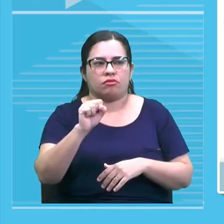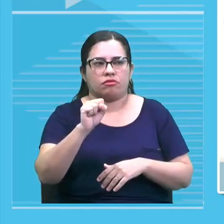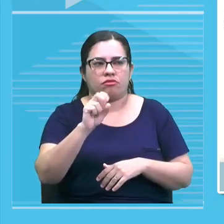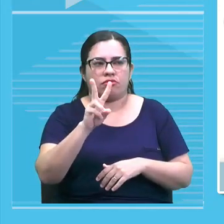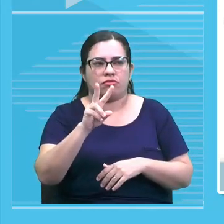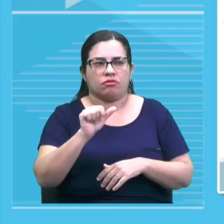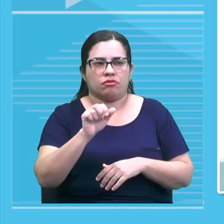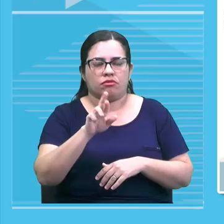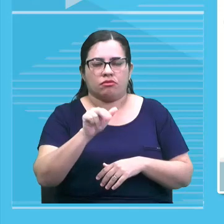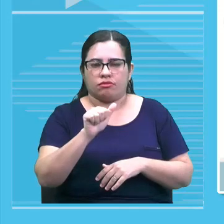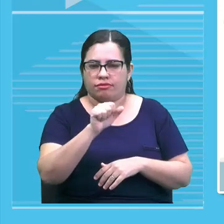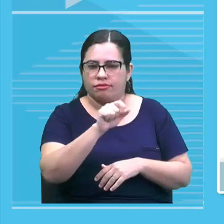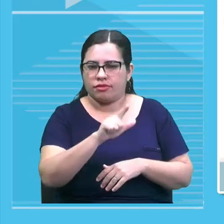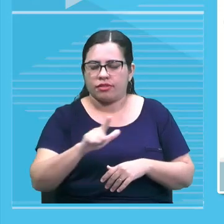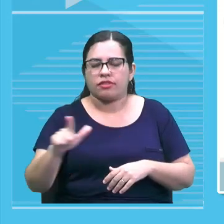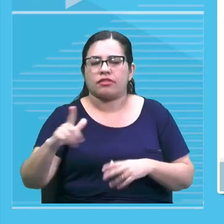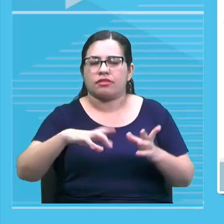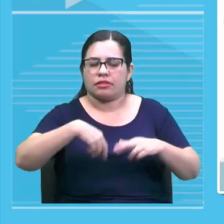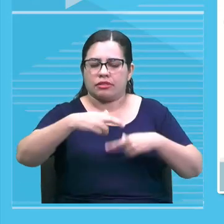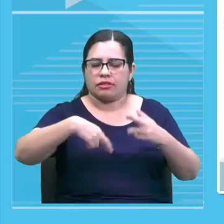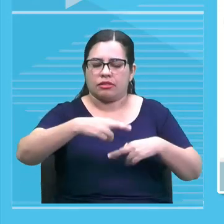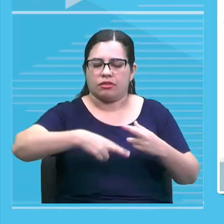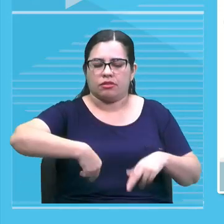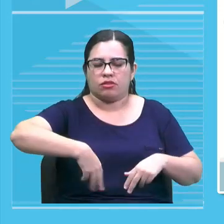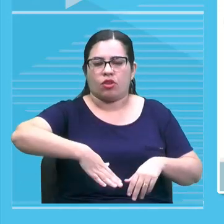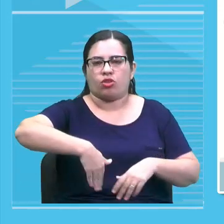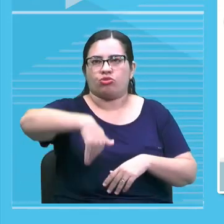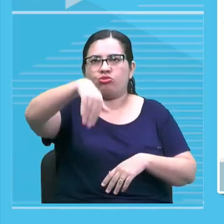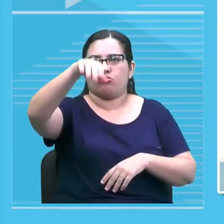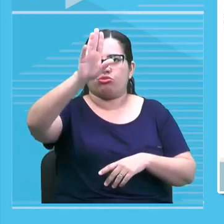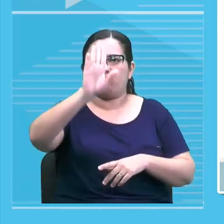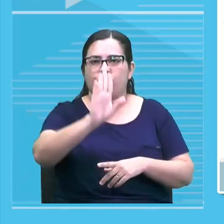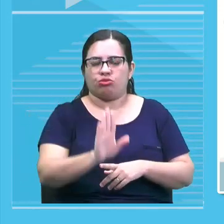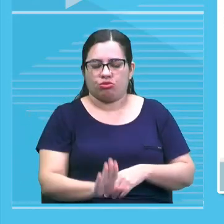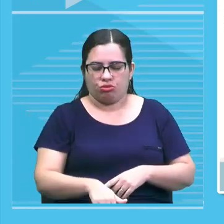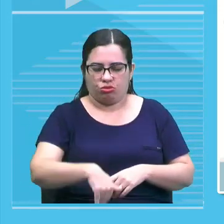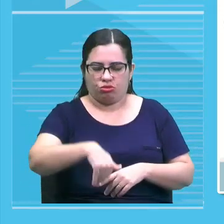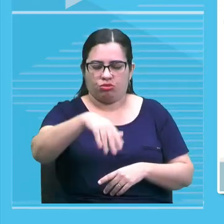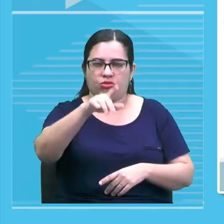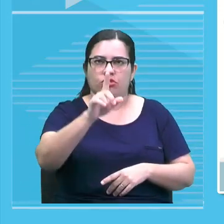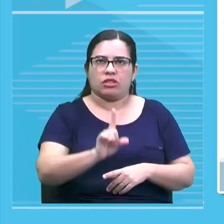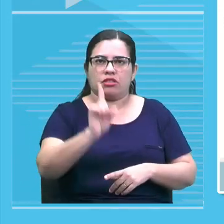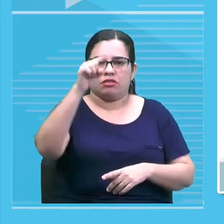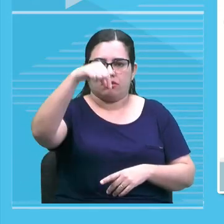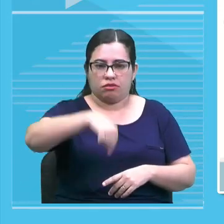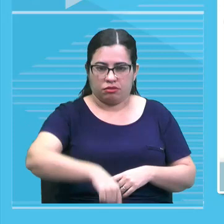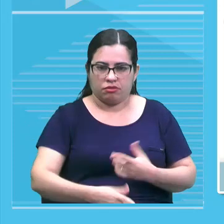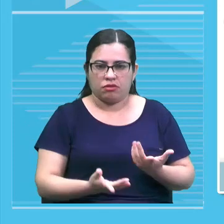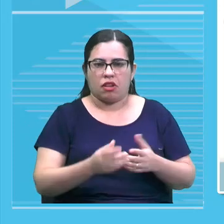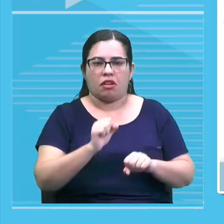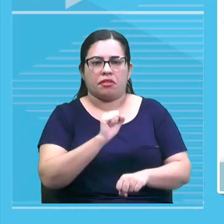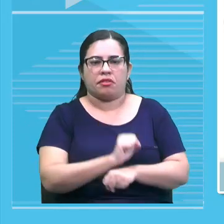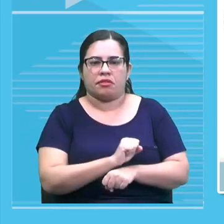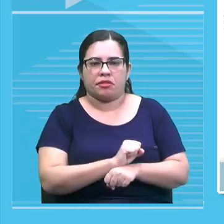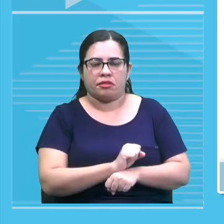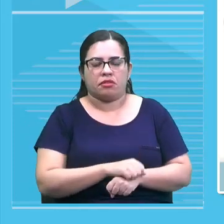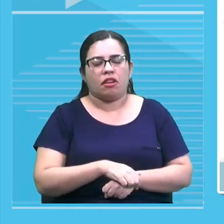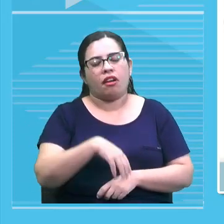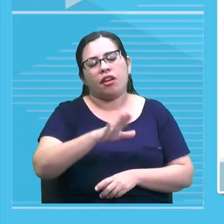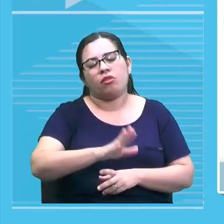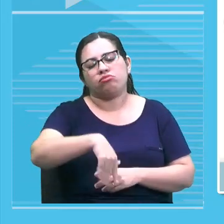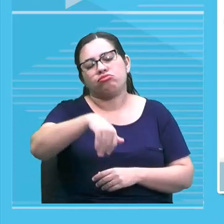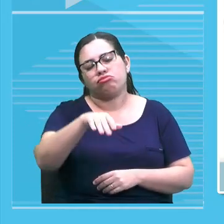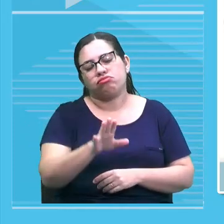desce se você parar de fazer o exercício a vibração vai acabando